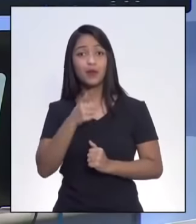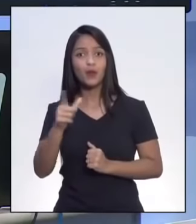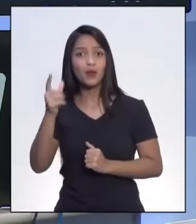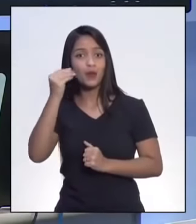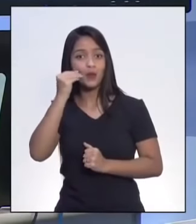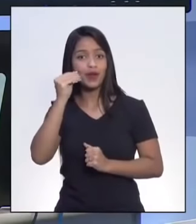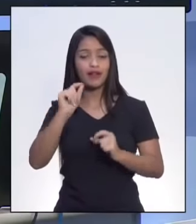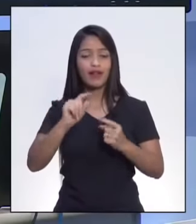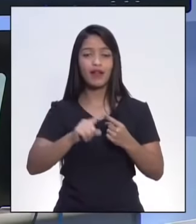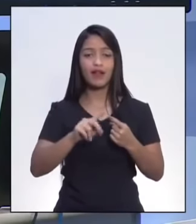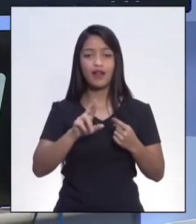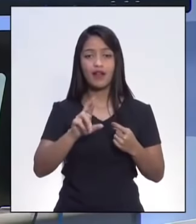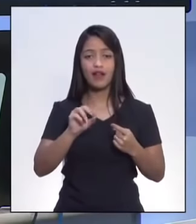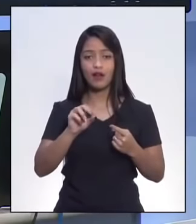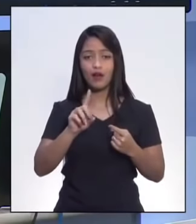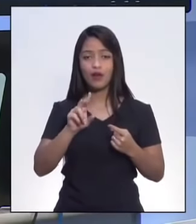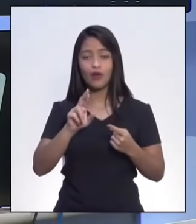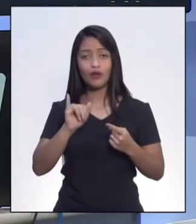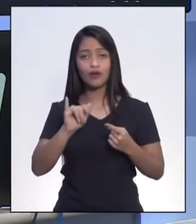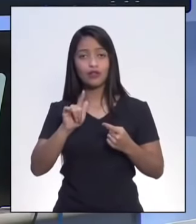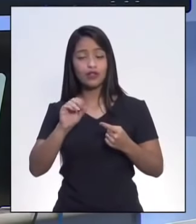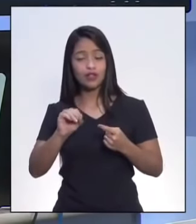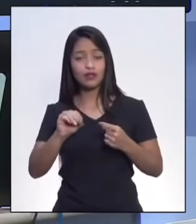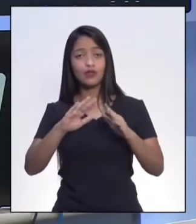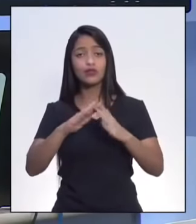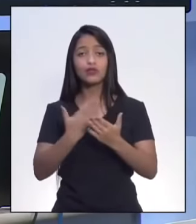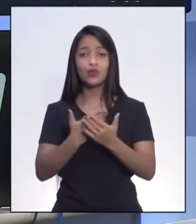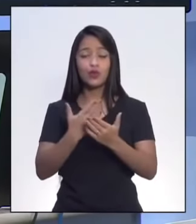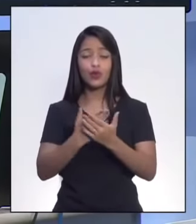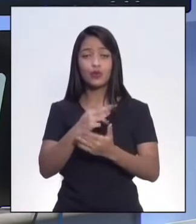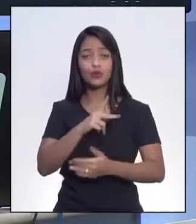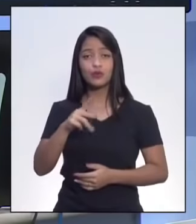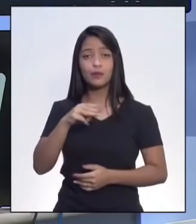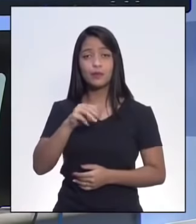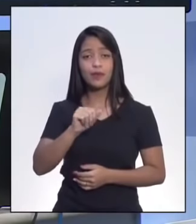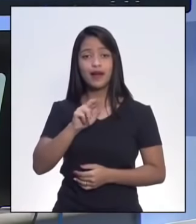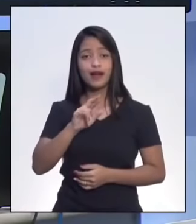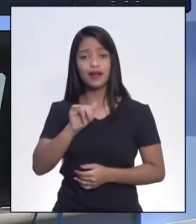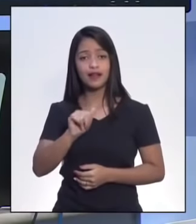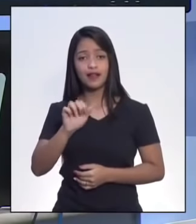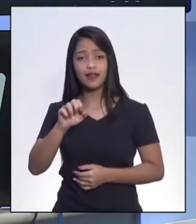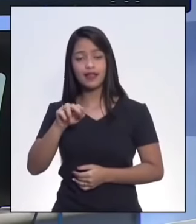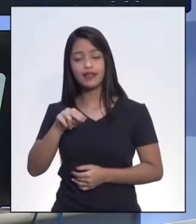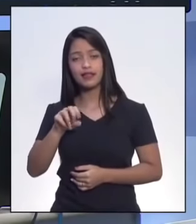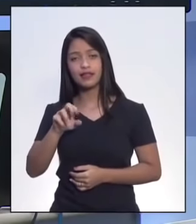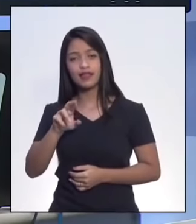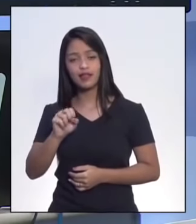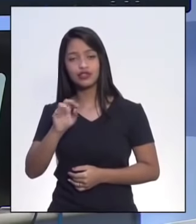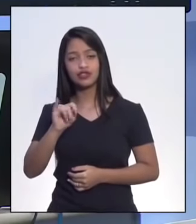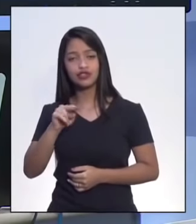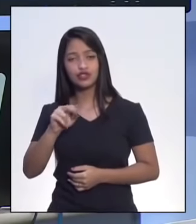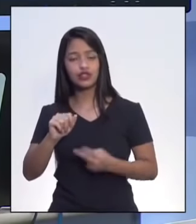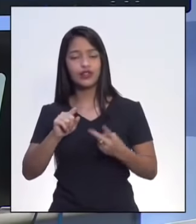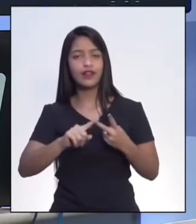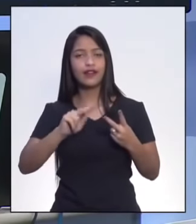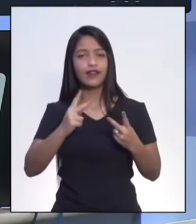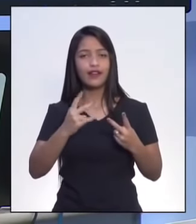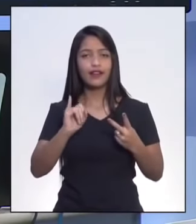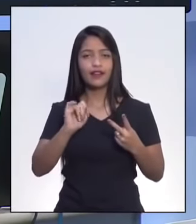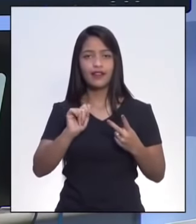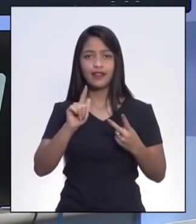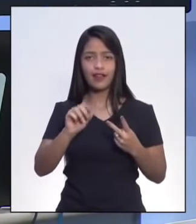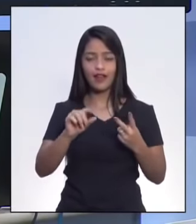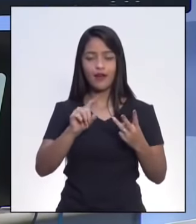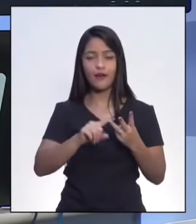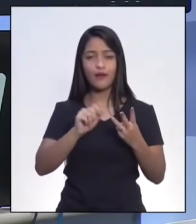beijos, Rodrigo, da EE Prof. Maria Ernestina, Iago Borges, Amanda Aires, da